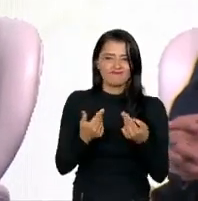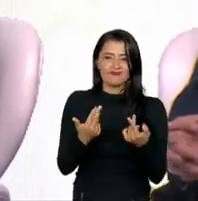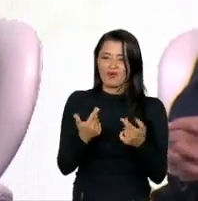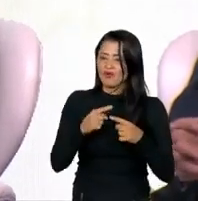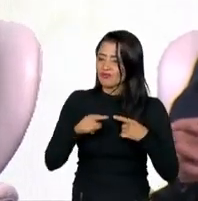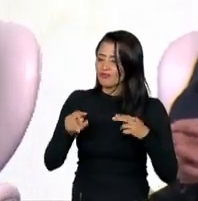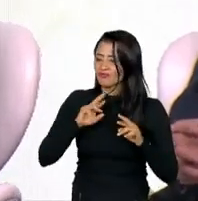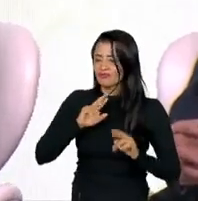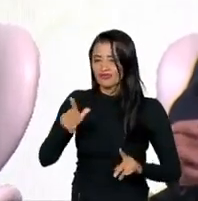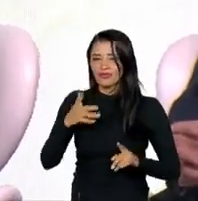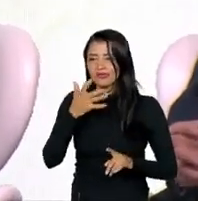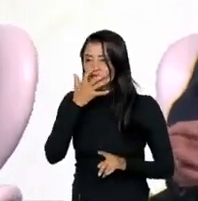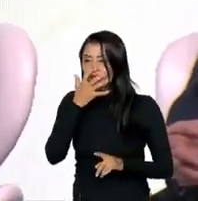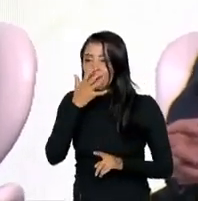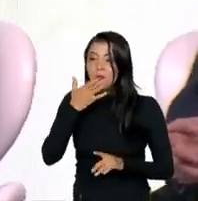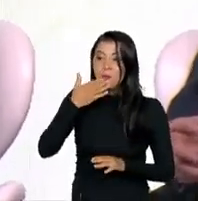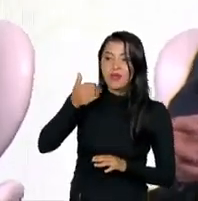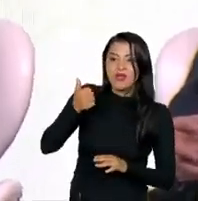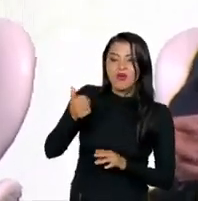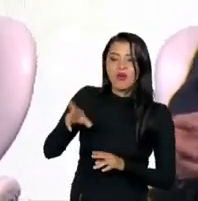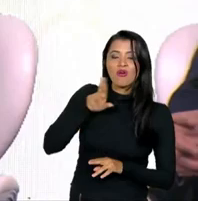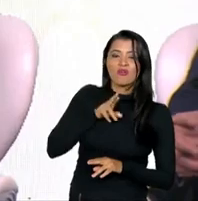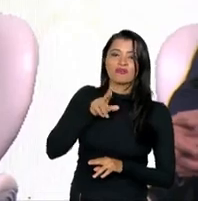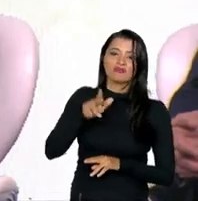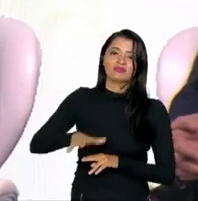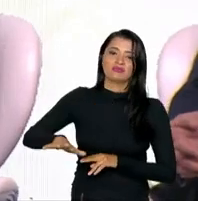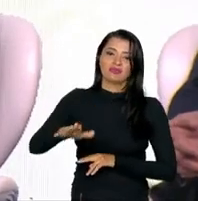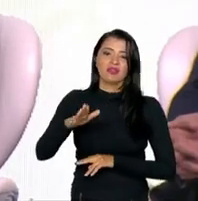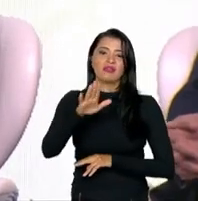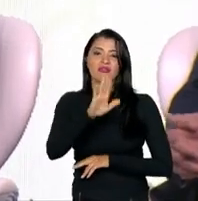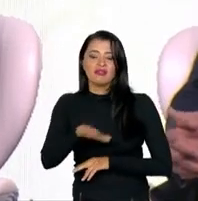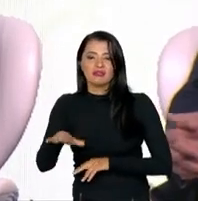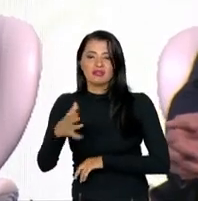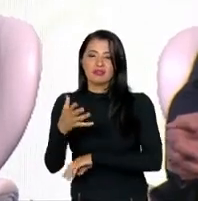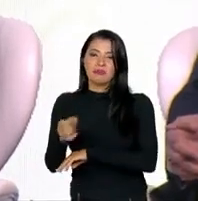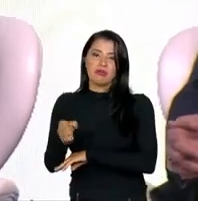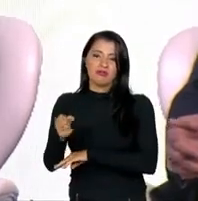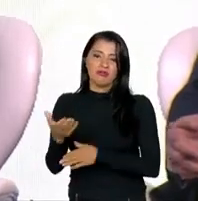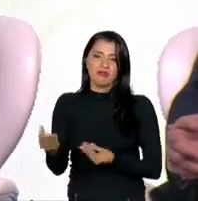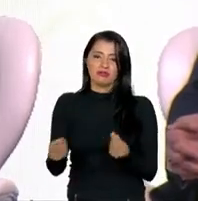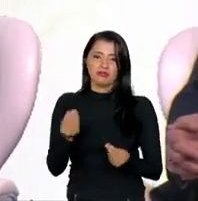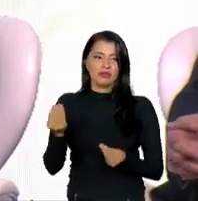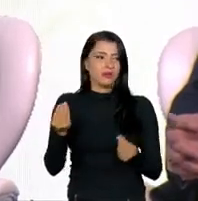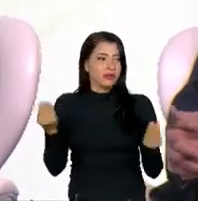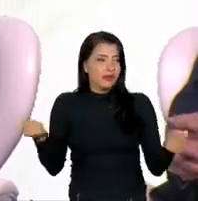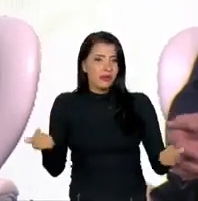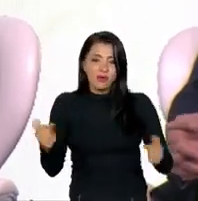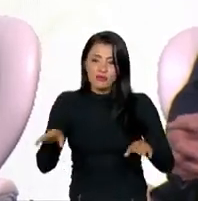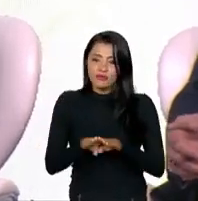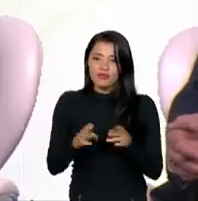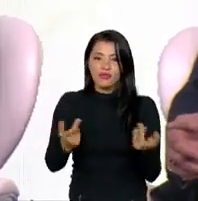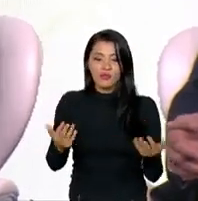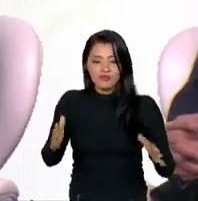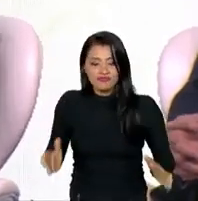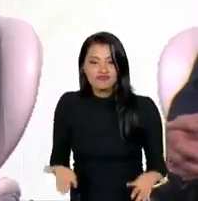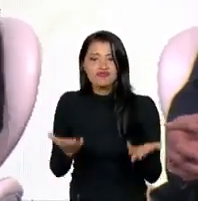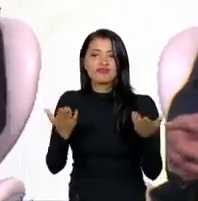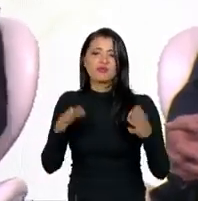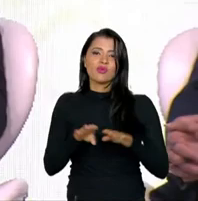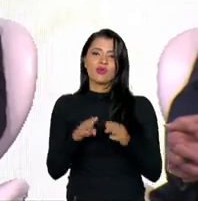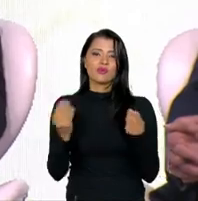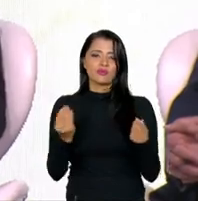resultados, ainda são resultados no meio de crianças brancas. Como a gente promover essa equidade? Até porque